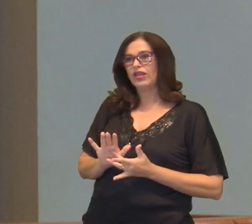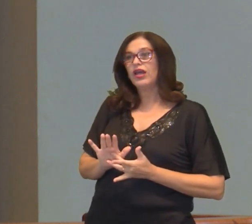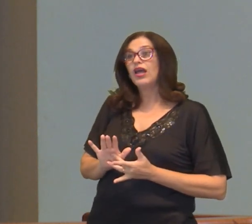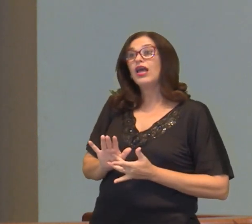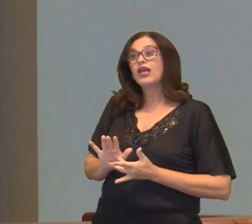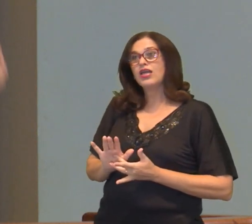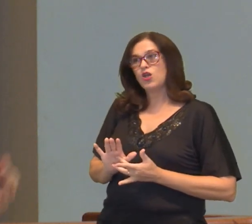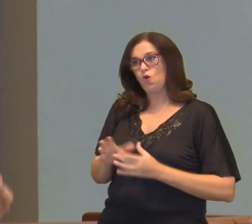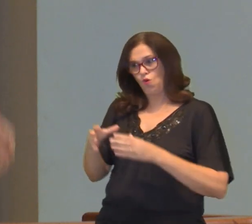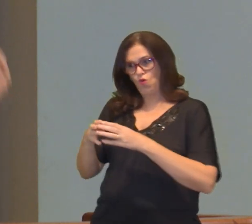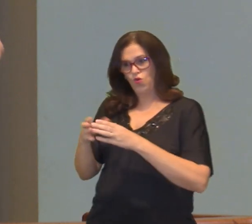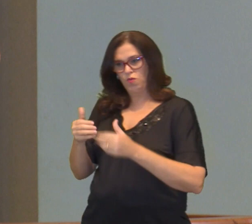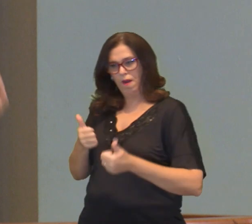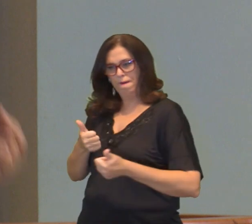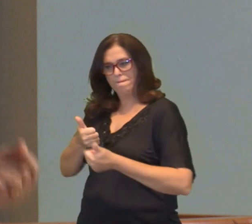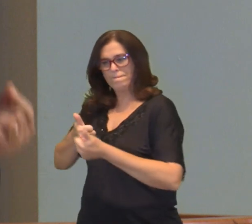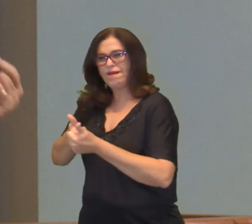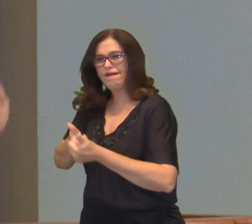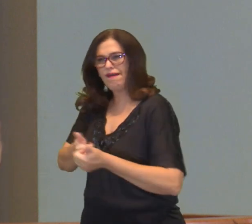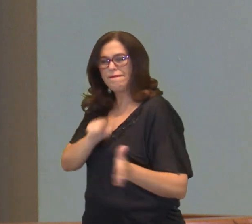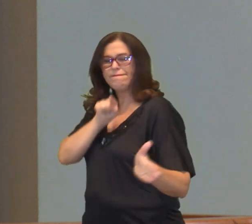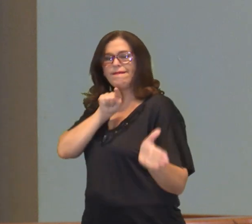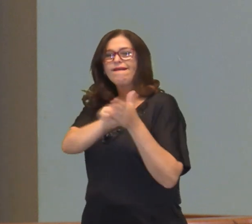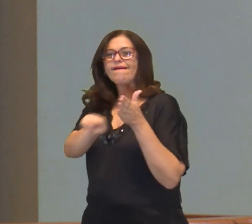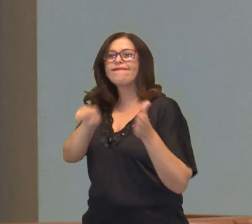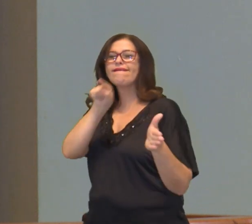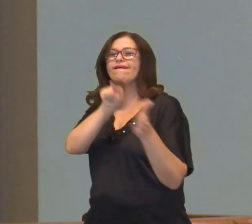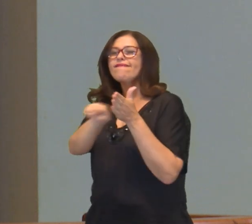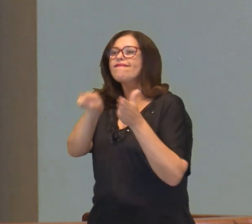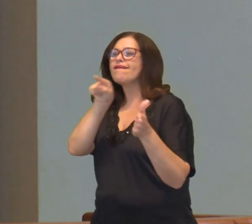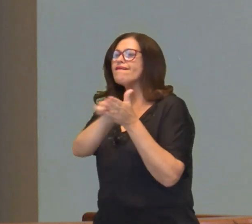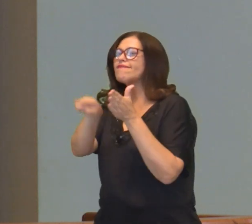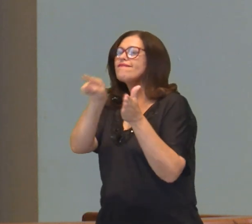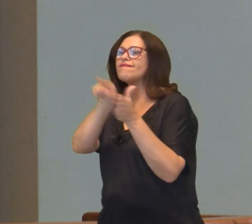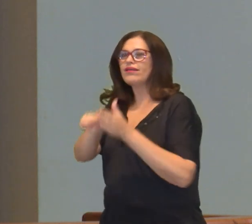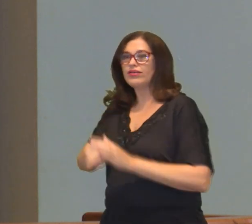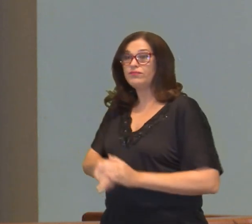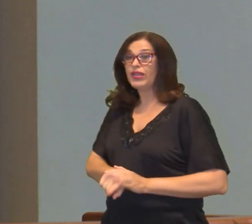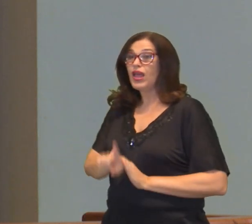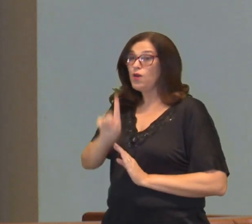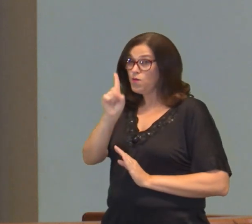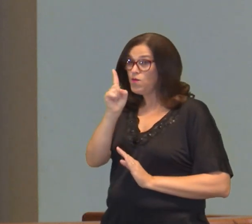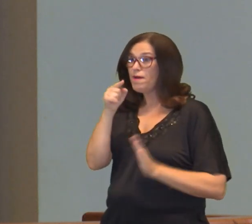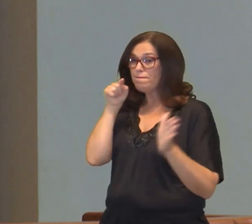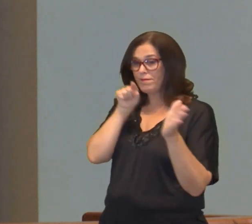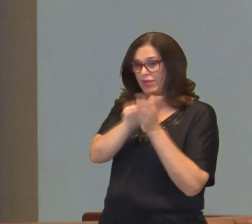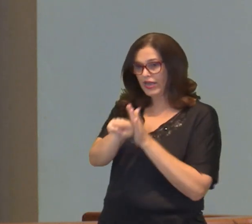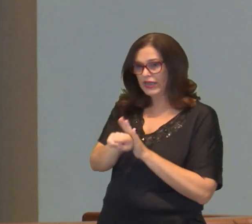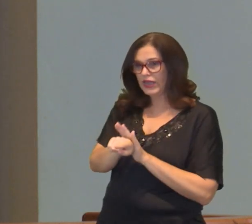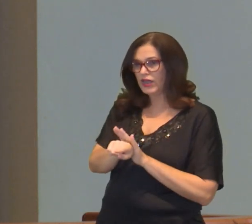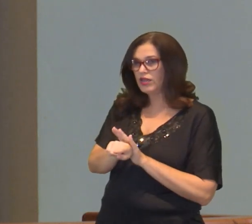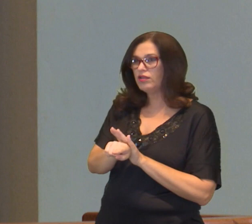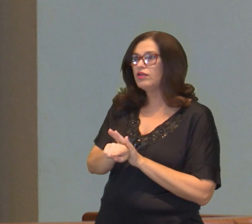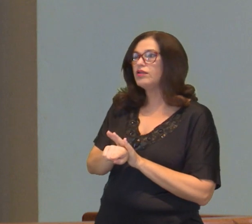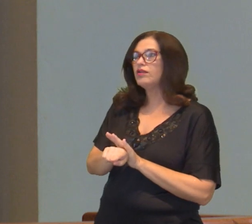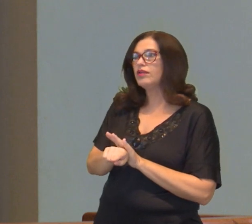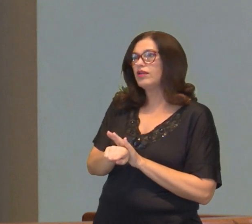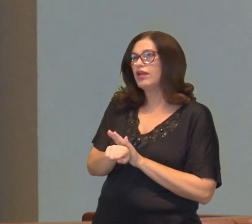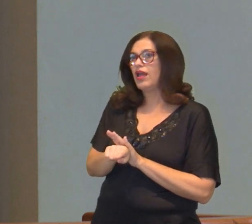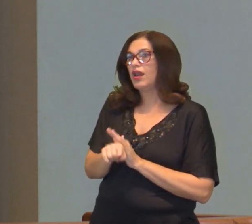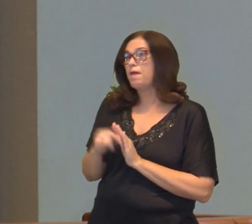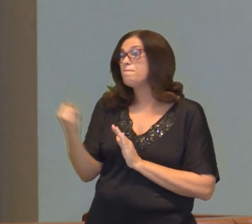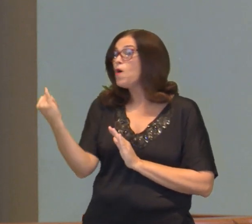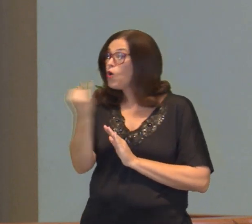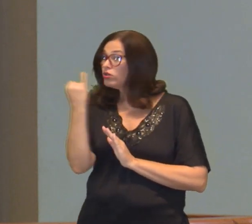de Jesus com questões, com perguntas. E uma delas, que era nevrálgica para o povo